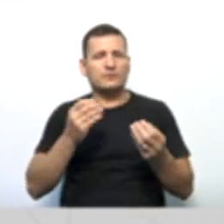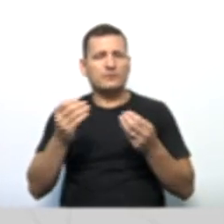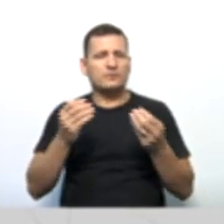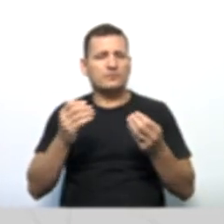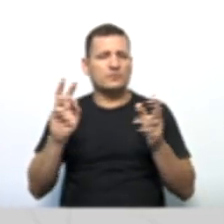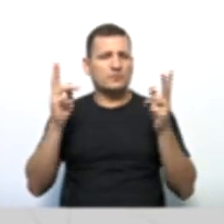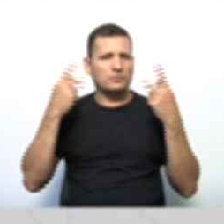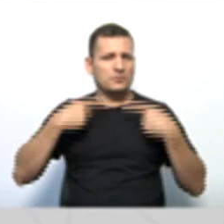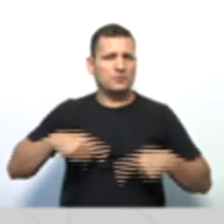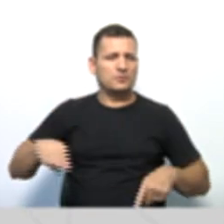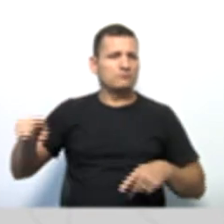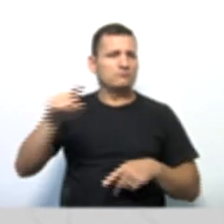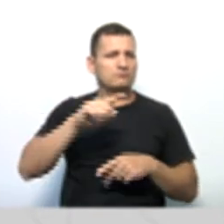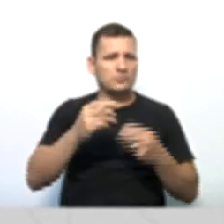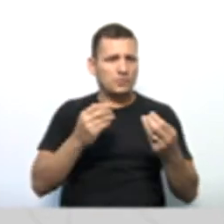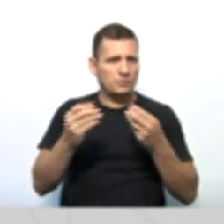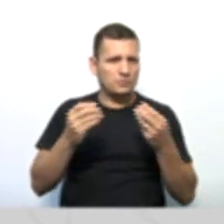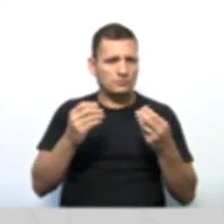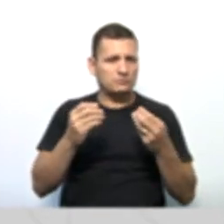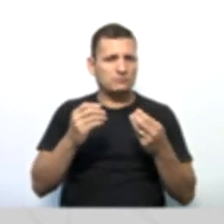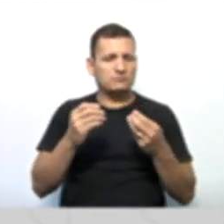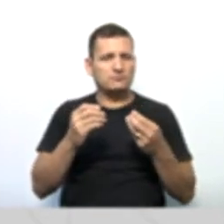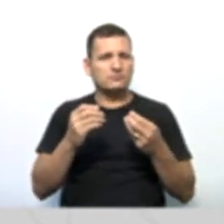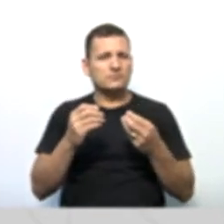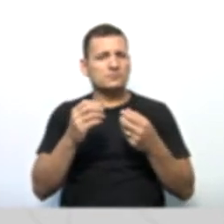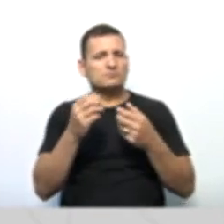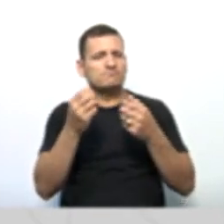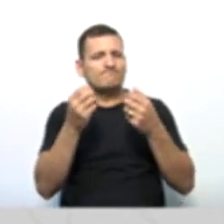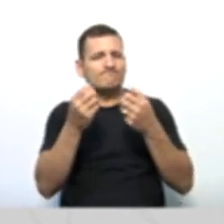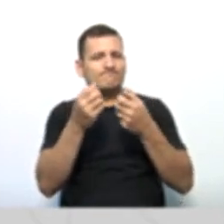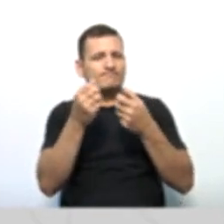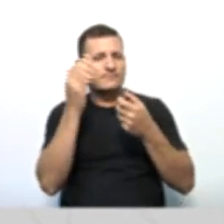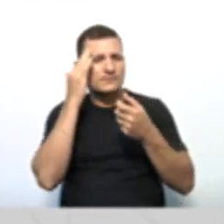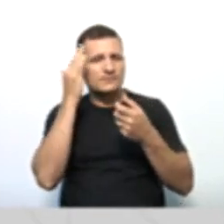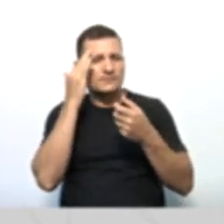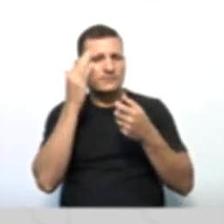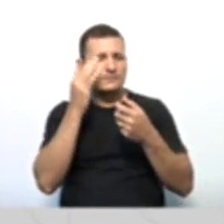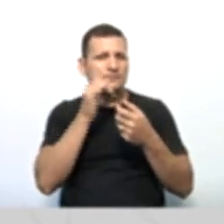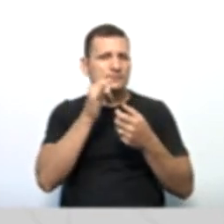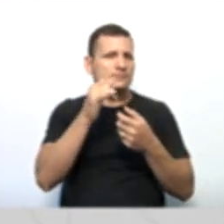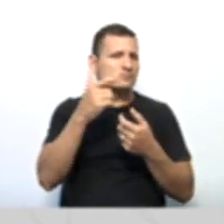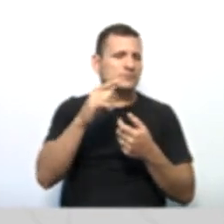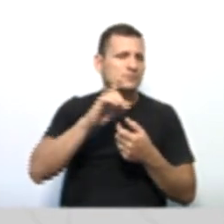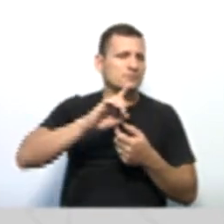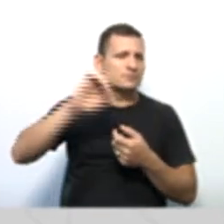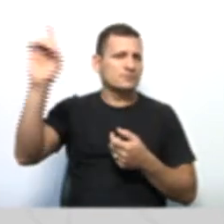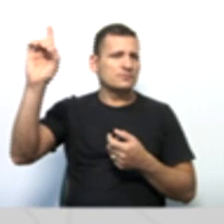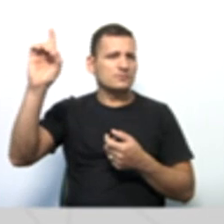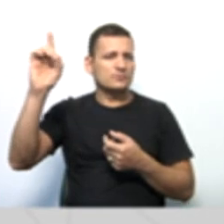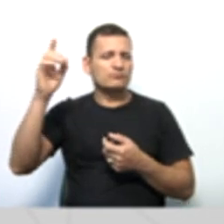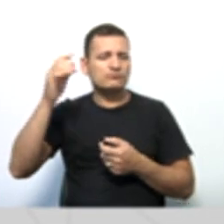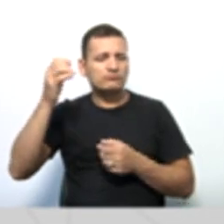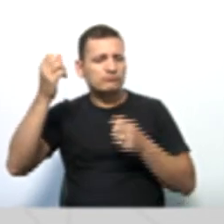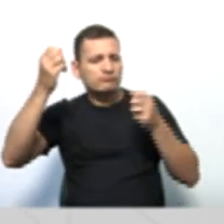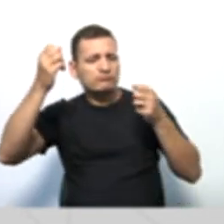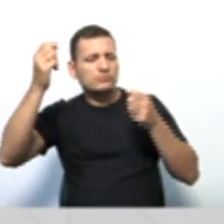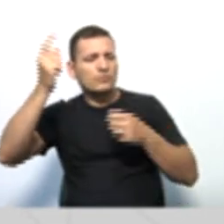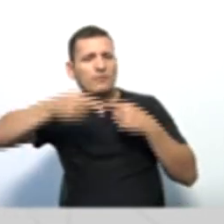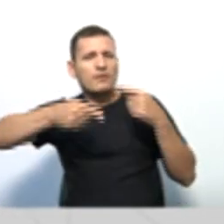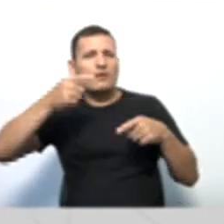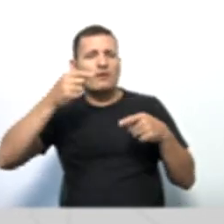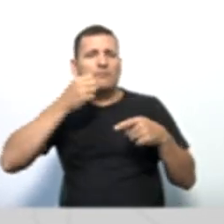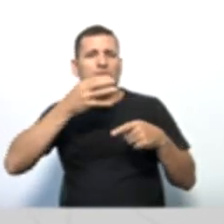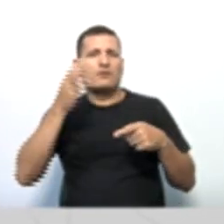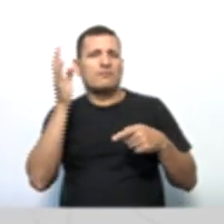definir isso, gente? Já que não existe uma divindade para dizer para o homem o que é o bem e o que é o mal, o que o homem vai usar